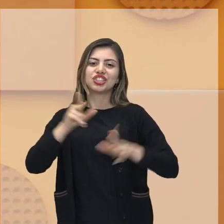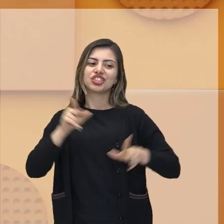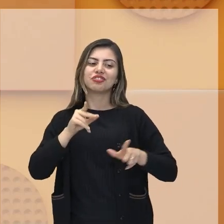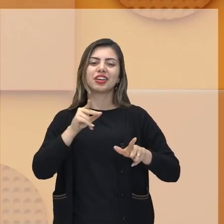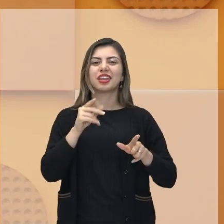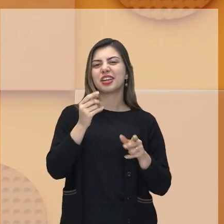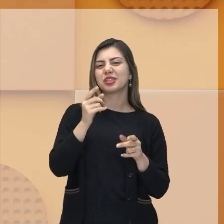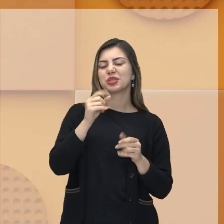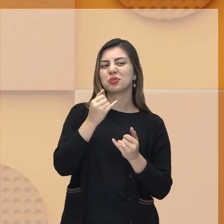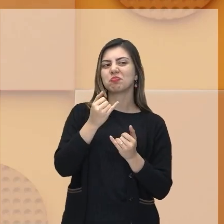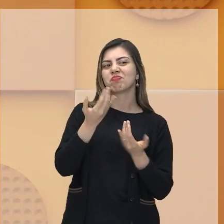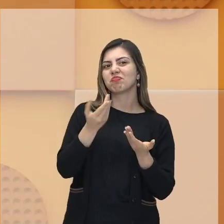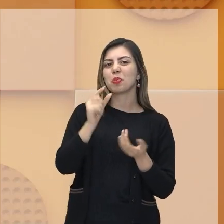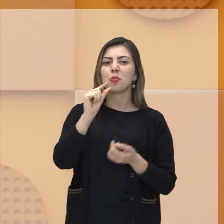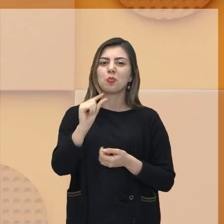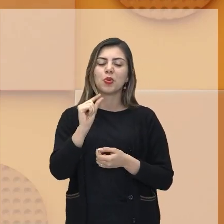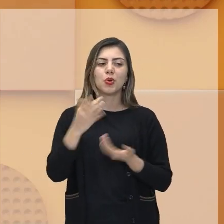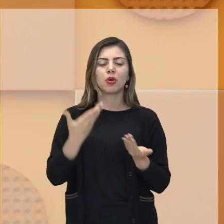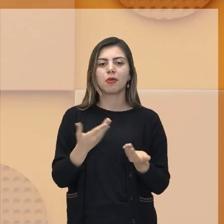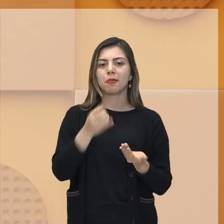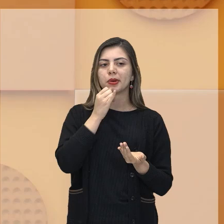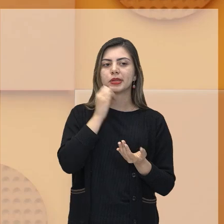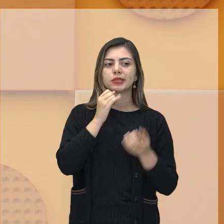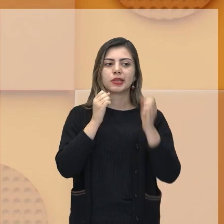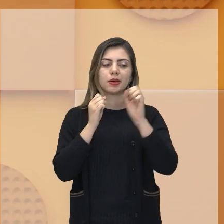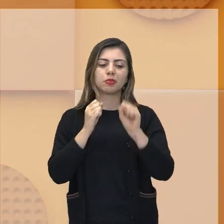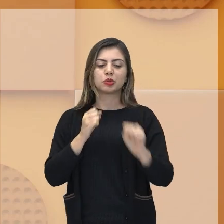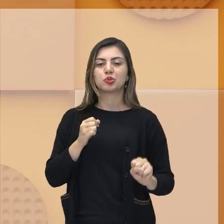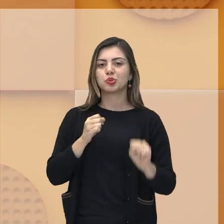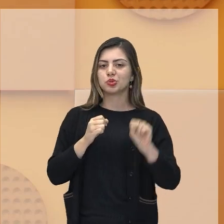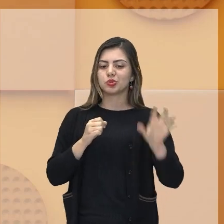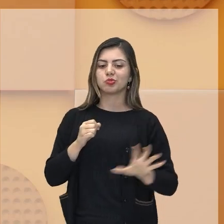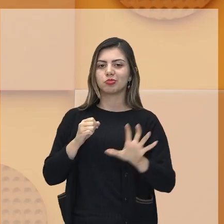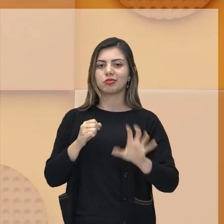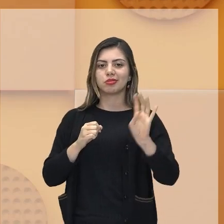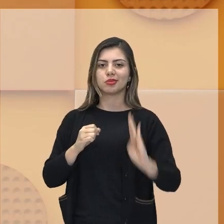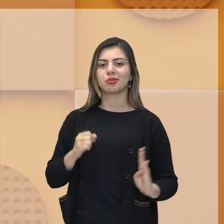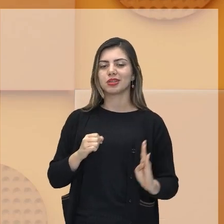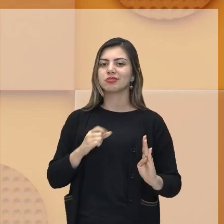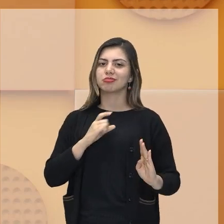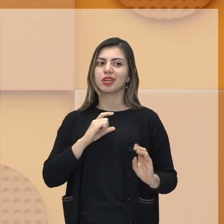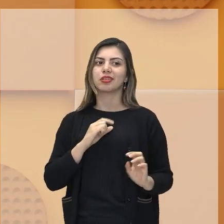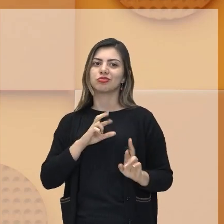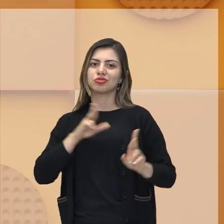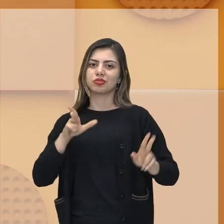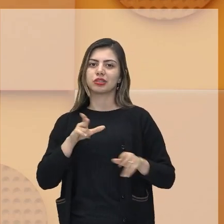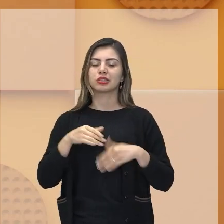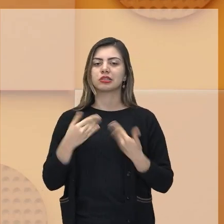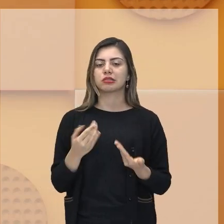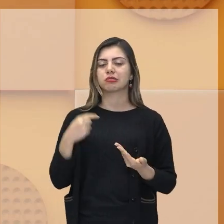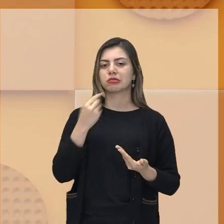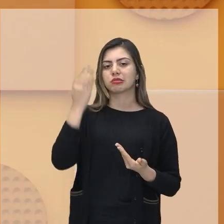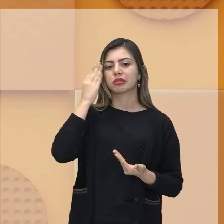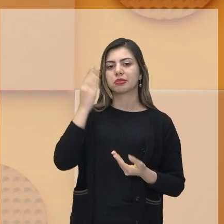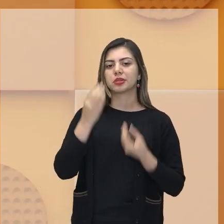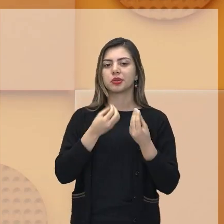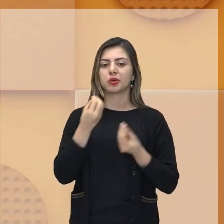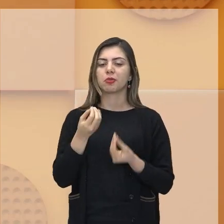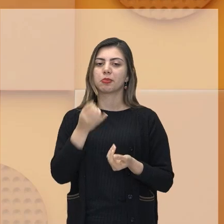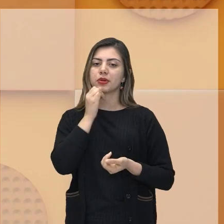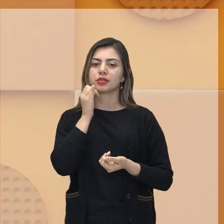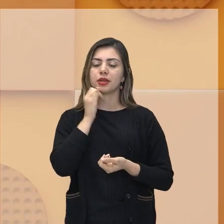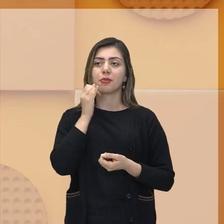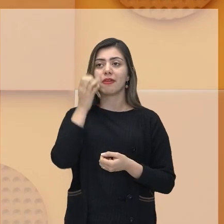linguajar por exemplo, do restante do sul do Brasil. Até porque era muito mais fácil você ir de